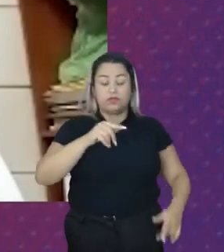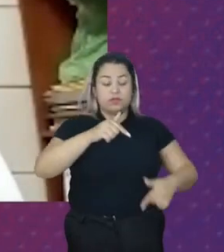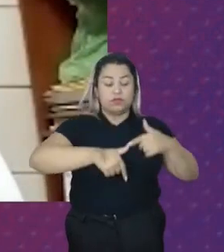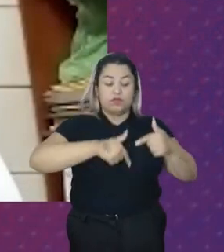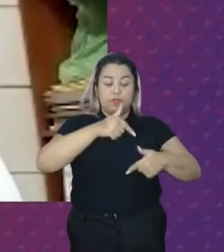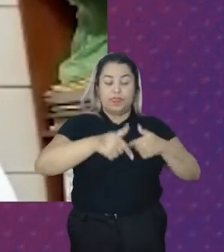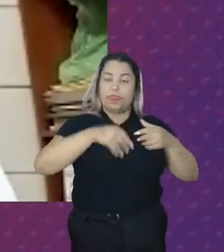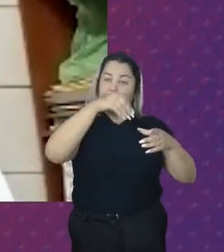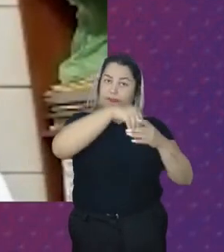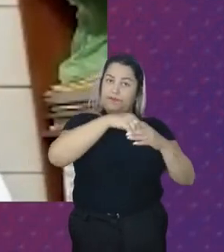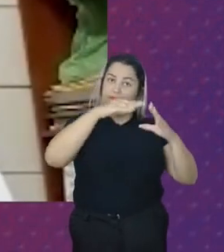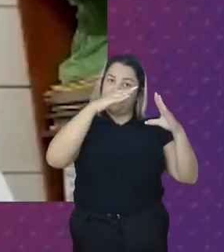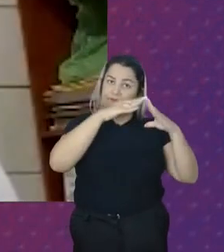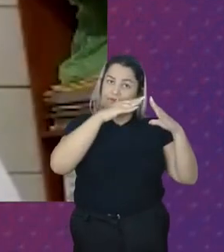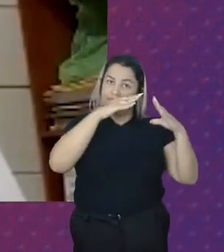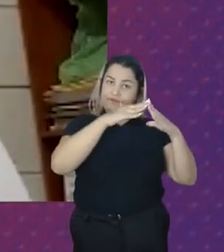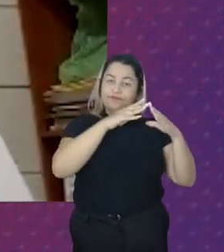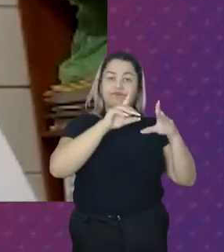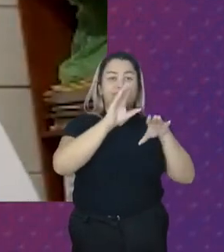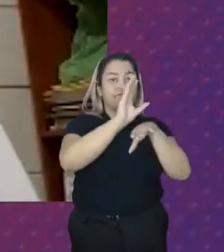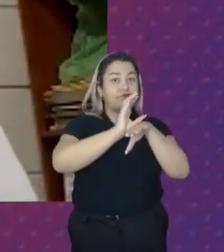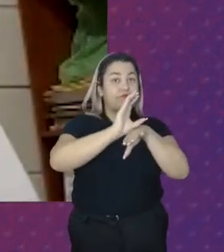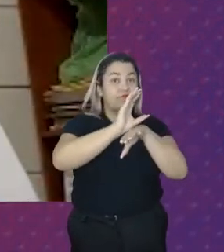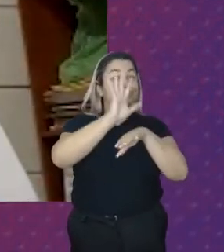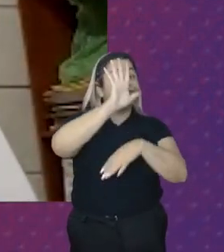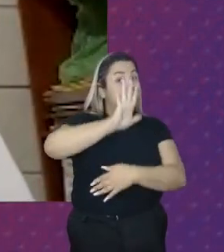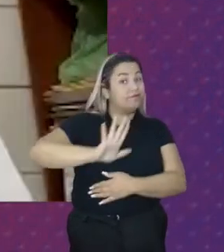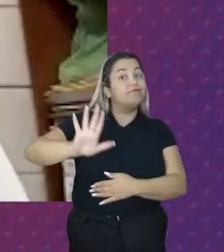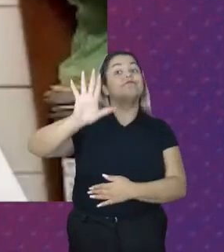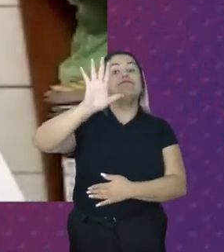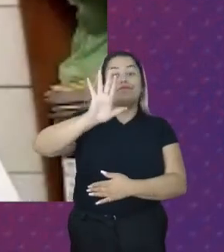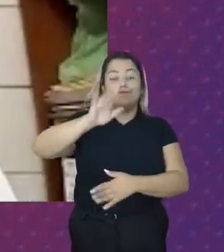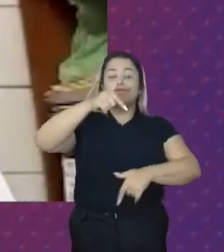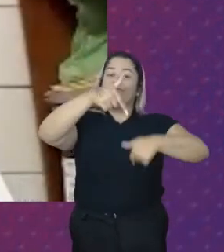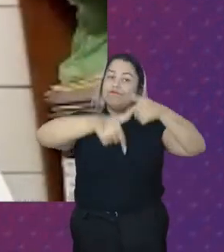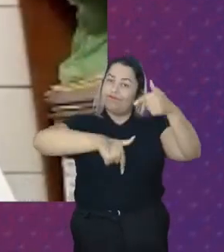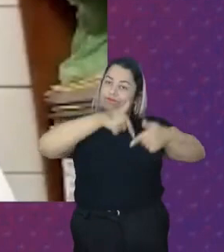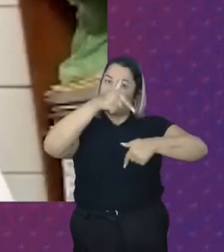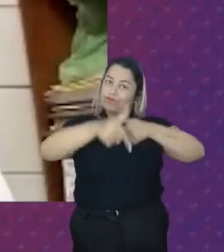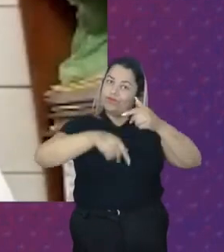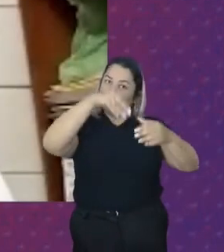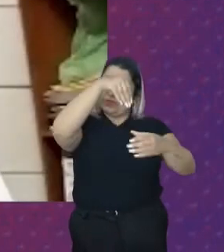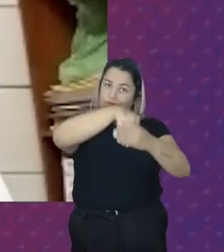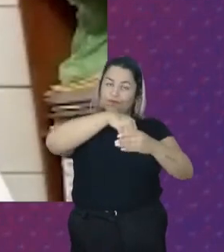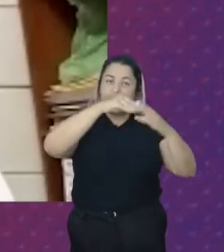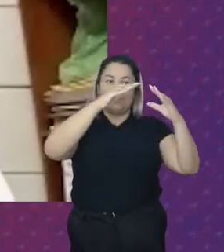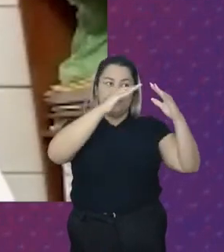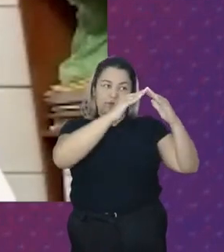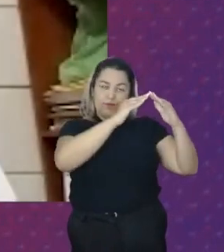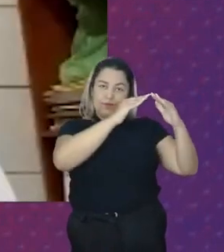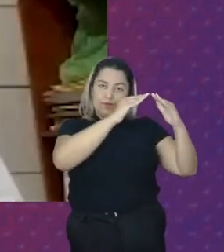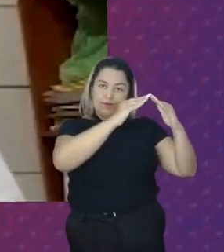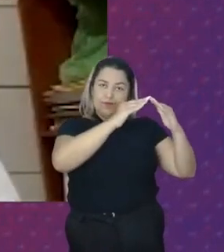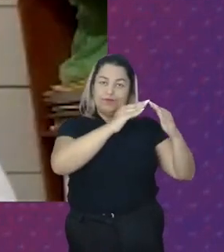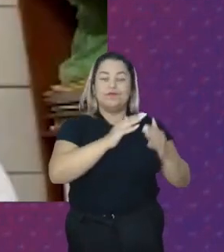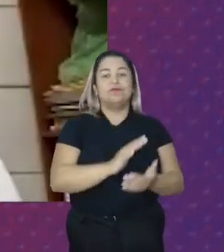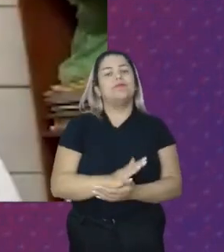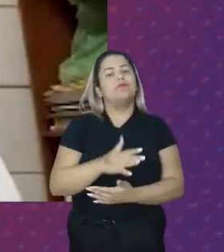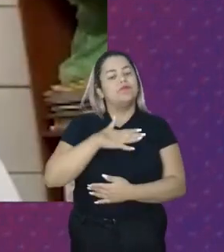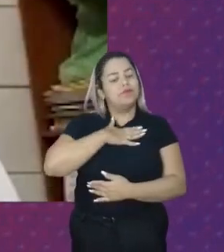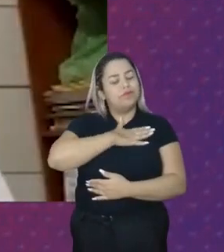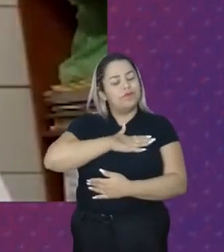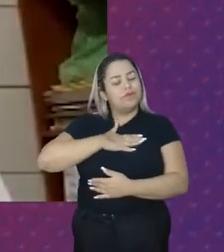Domésticas E também o Conselho Nacional Dos Trabalhadores Domésticos Para mim É uma